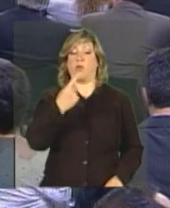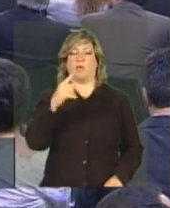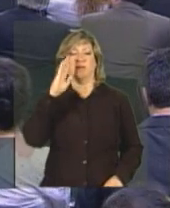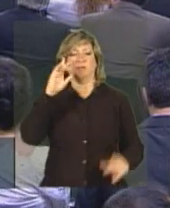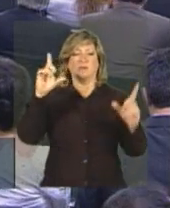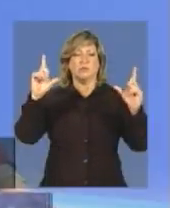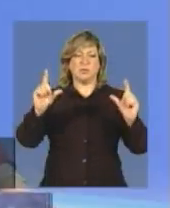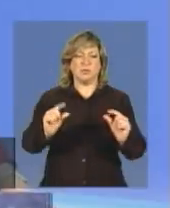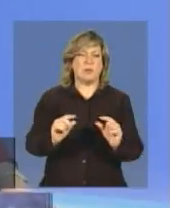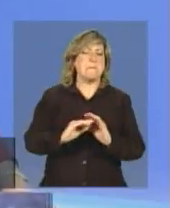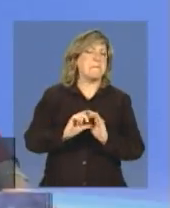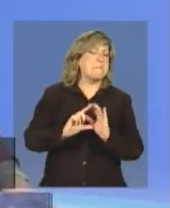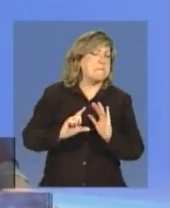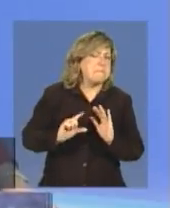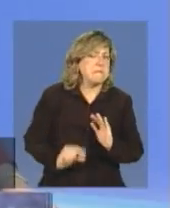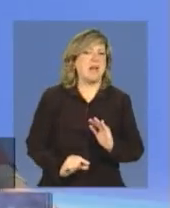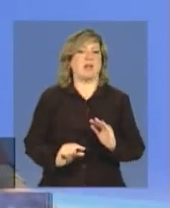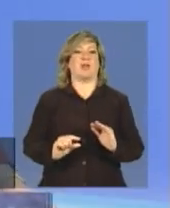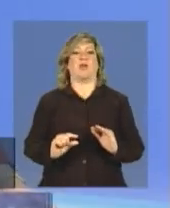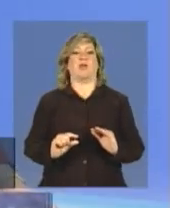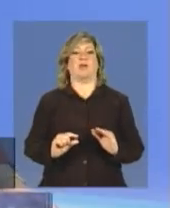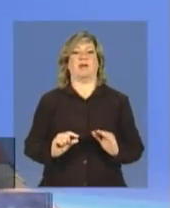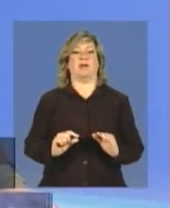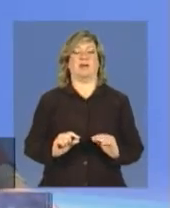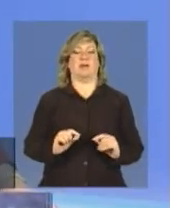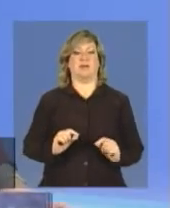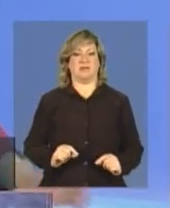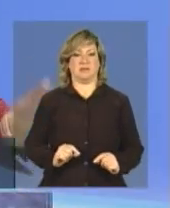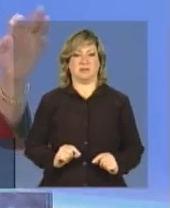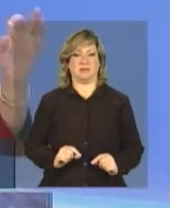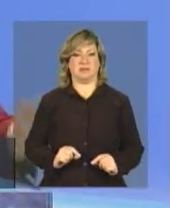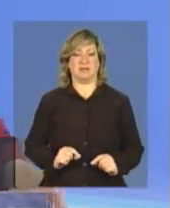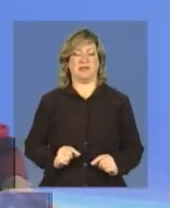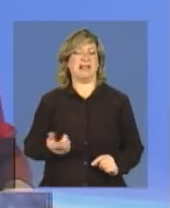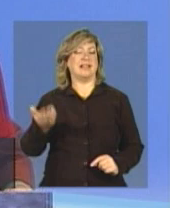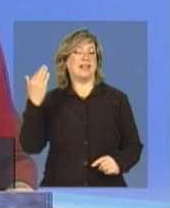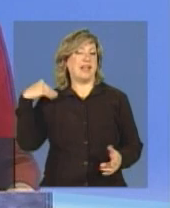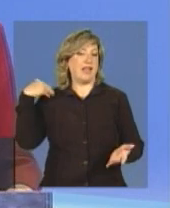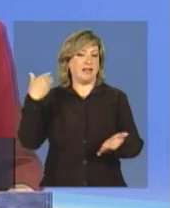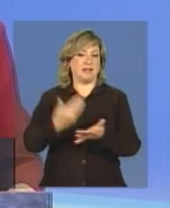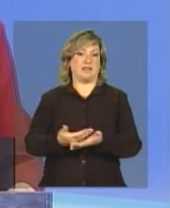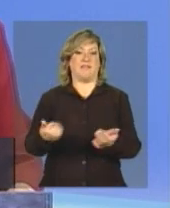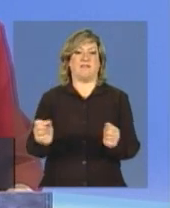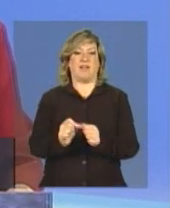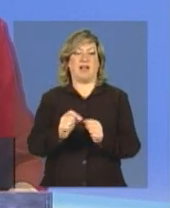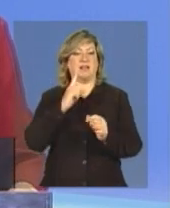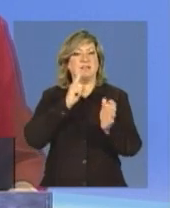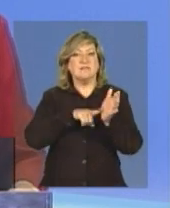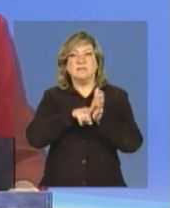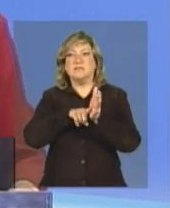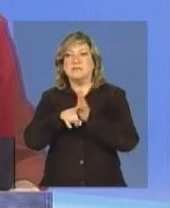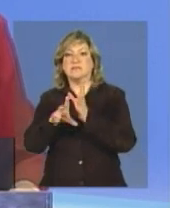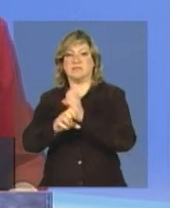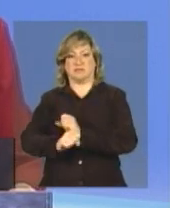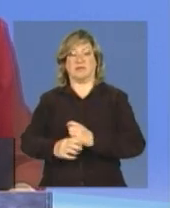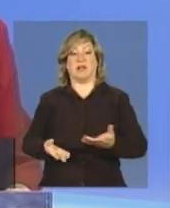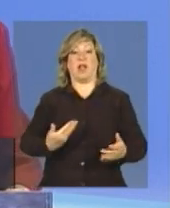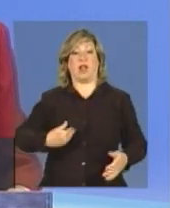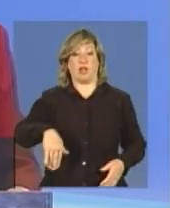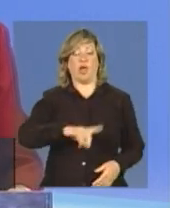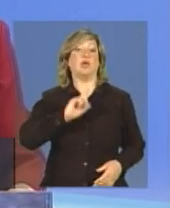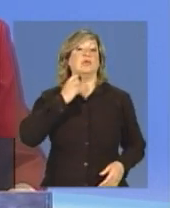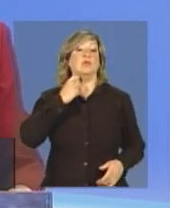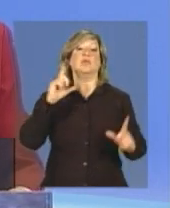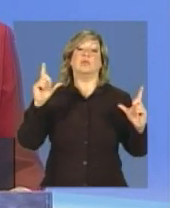reduções menores, a menor redução, desde que se faz a medição. Nós temos